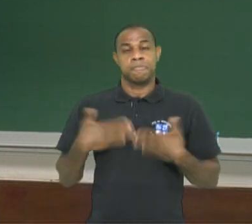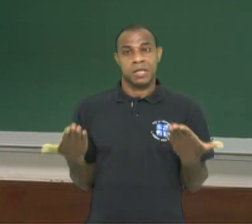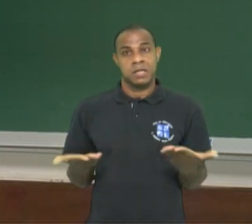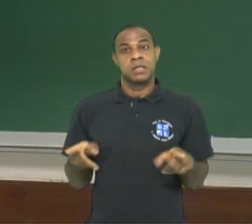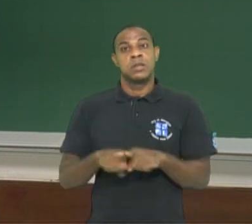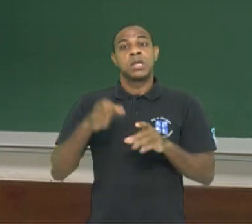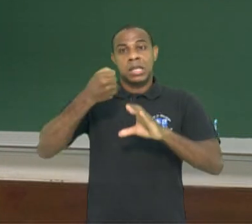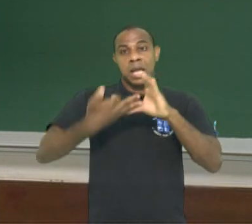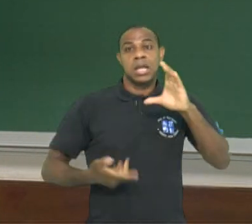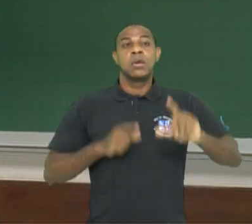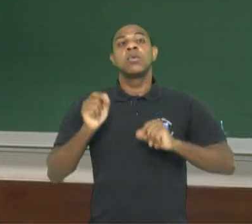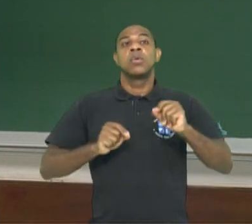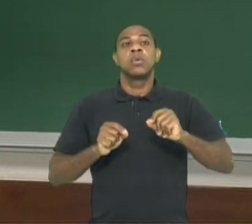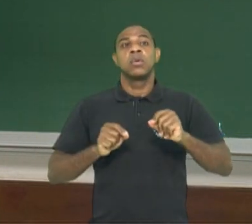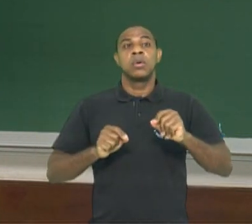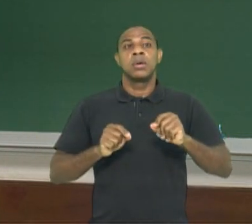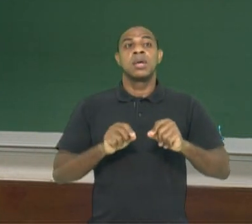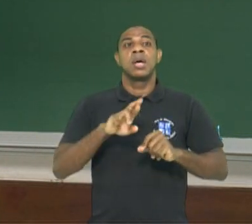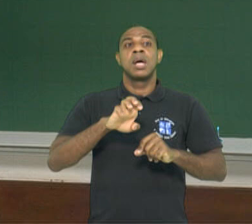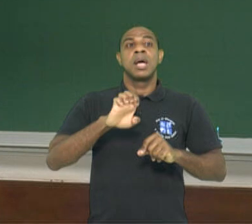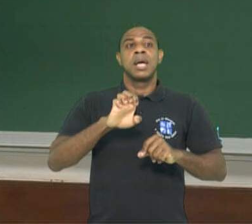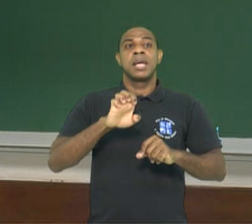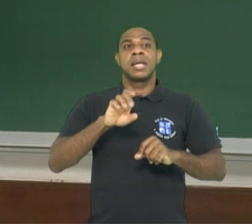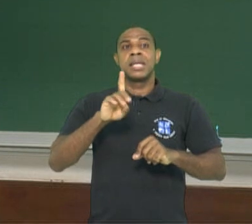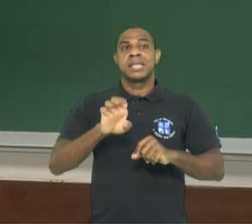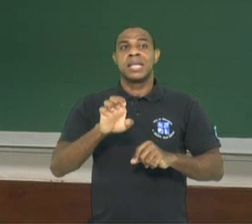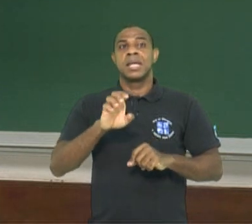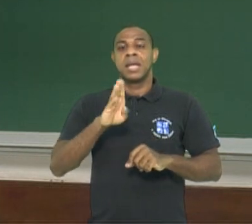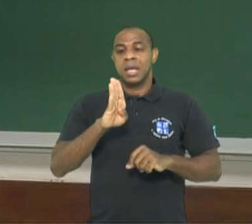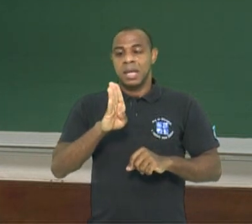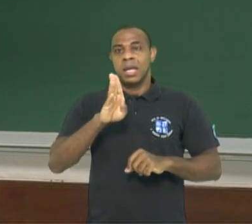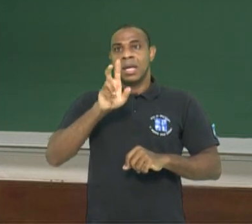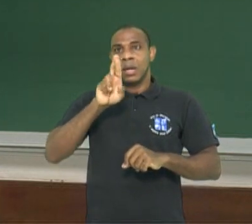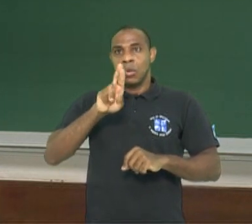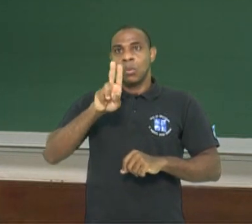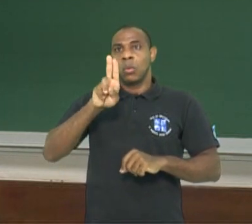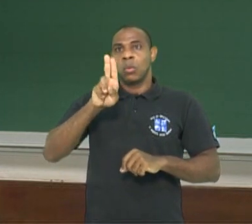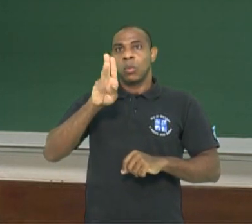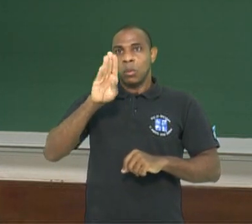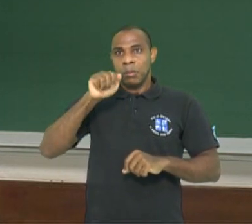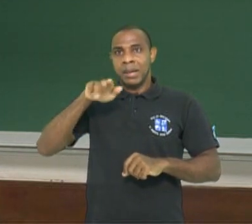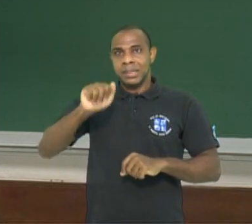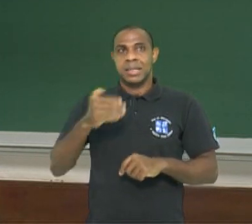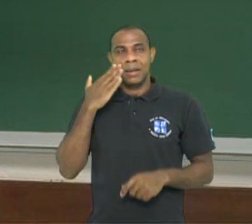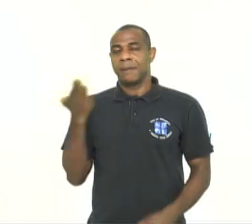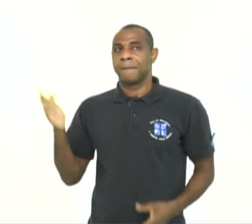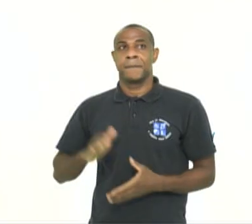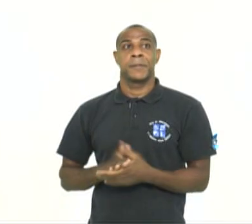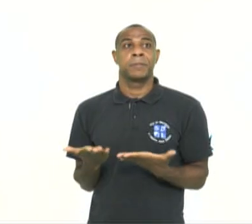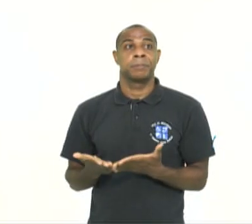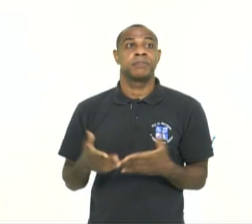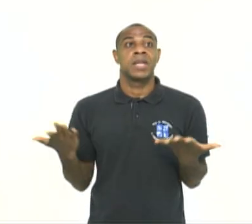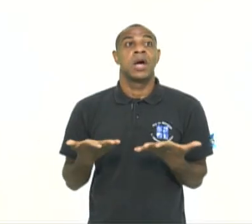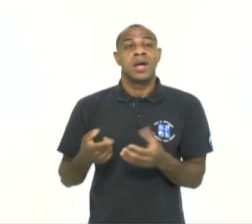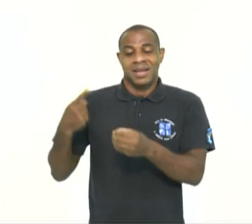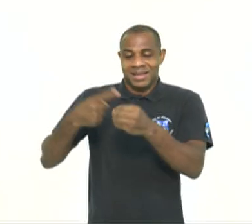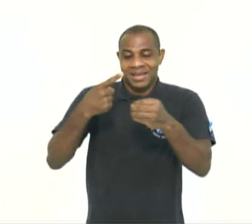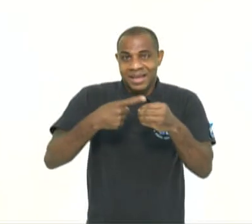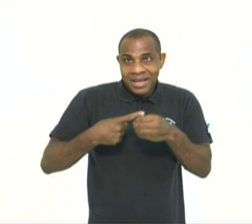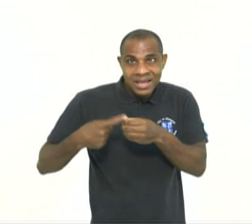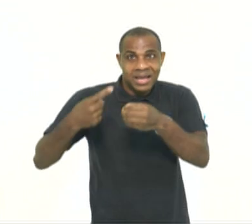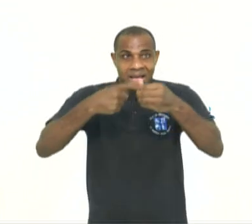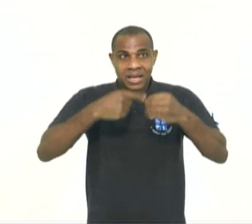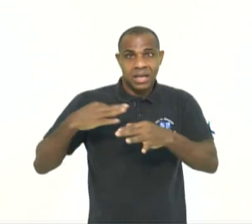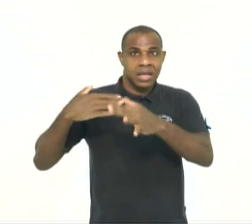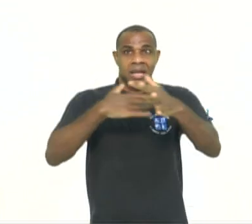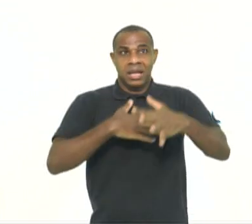se caracteriza, então, como uma rede urbana. Vamos pensar um exercício? Considerando os municípios brasileiros